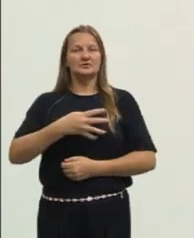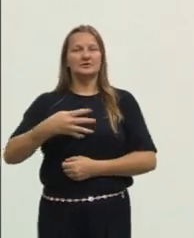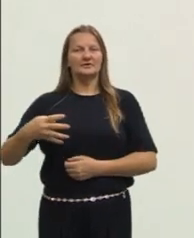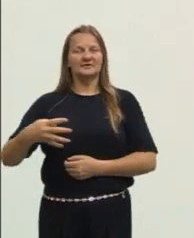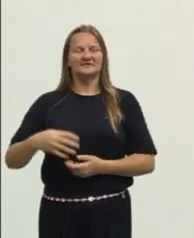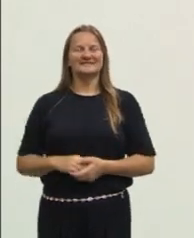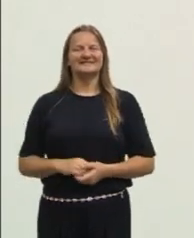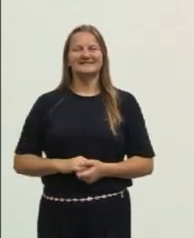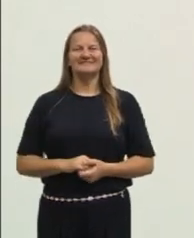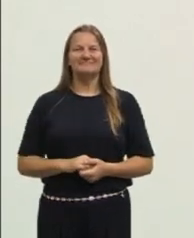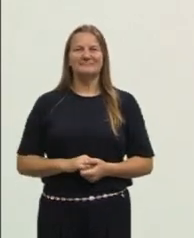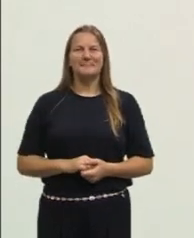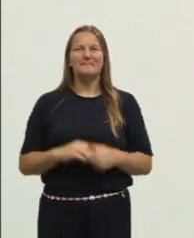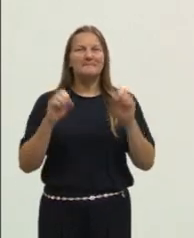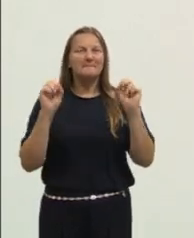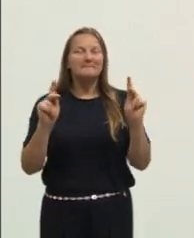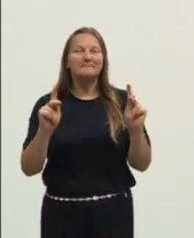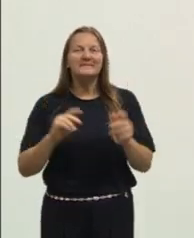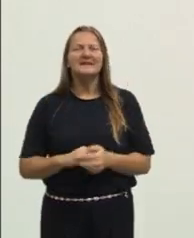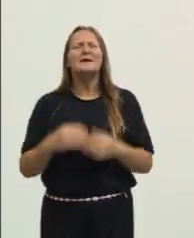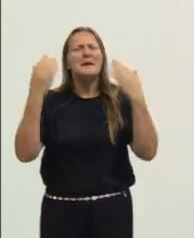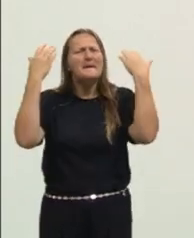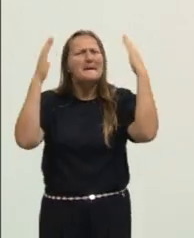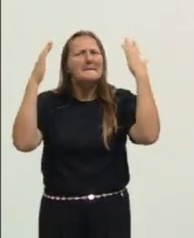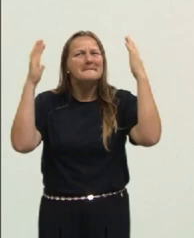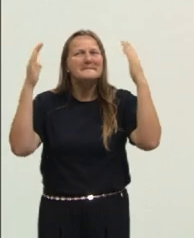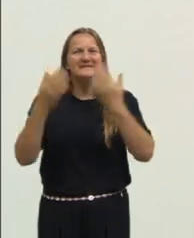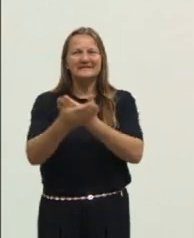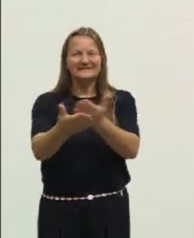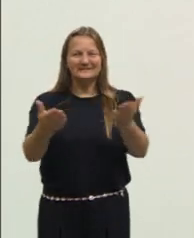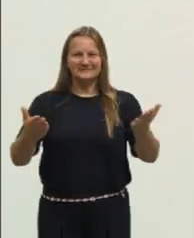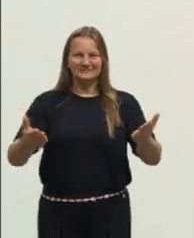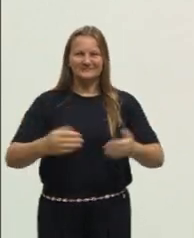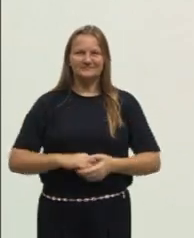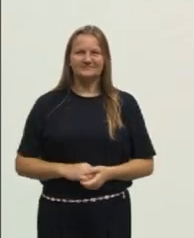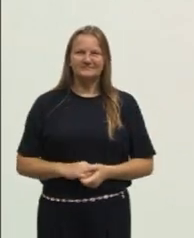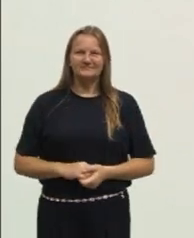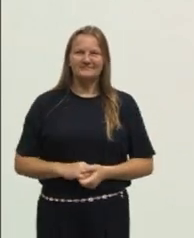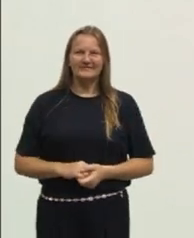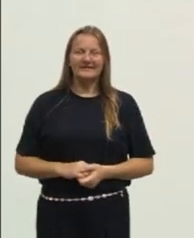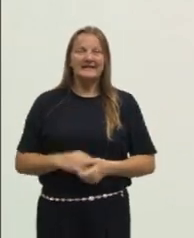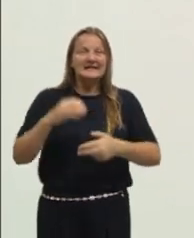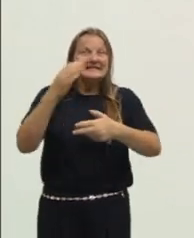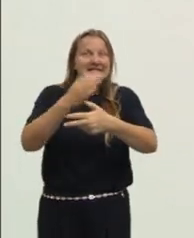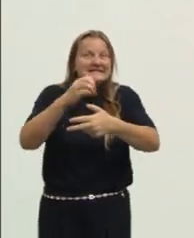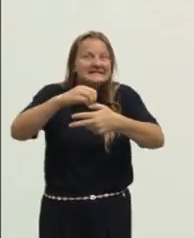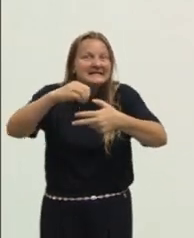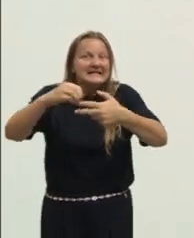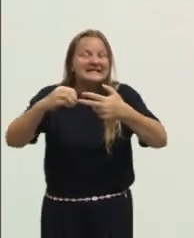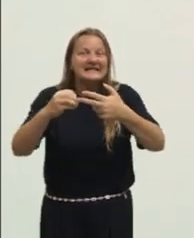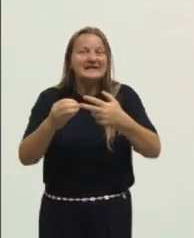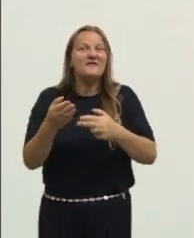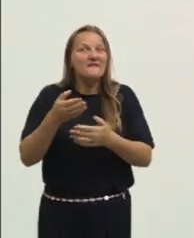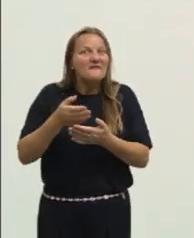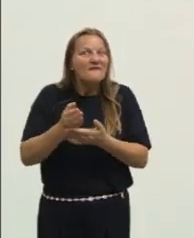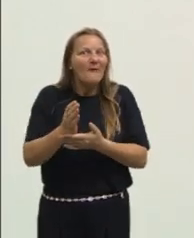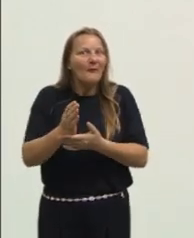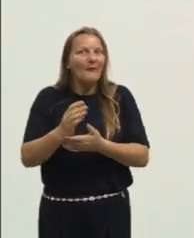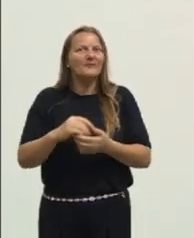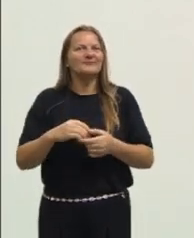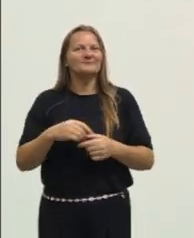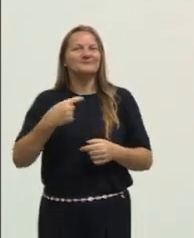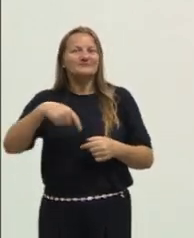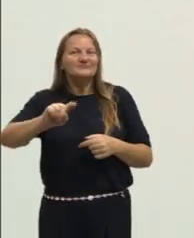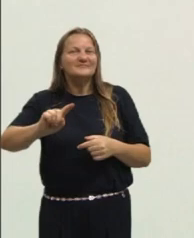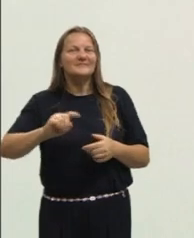certo quero parabenizar Vocês que foram no no ENEM né E dizer para vocês